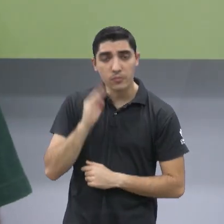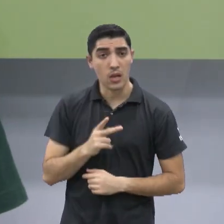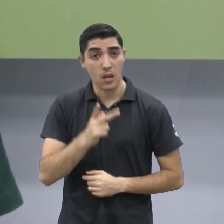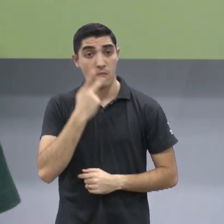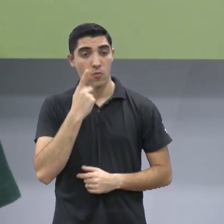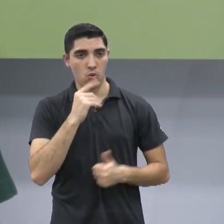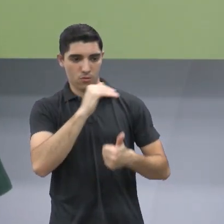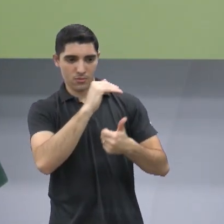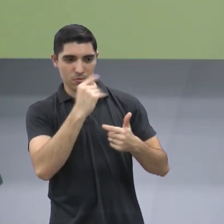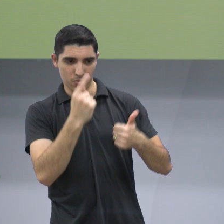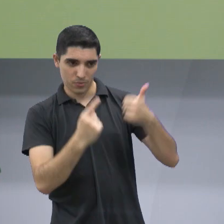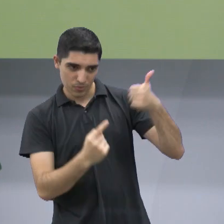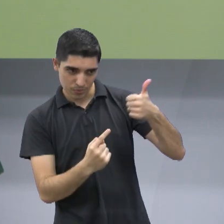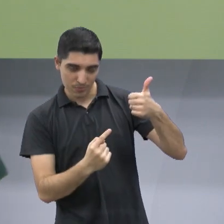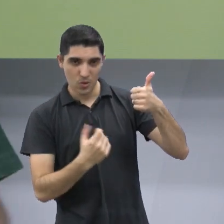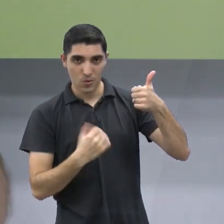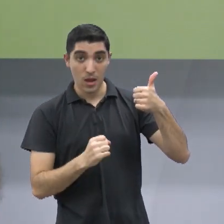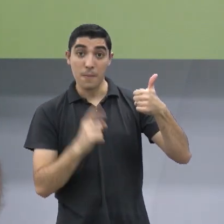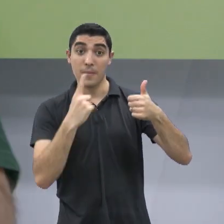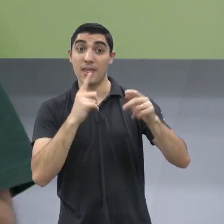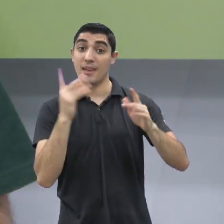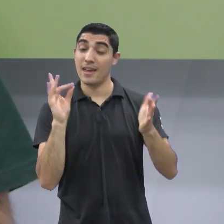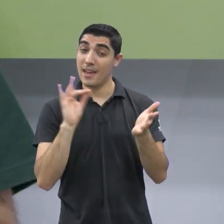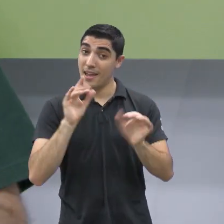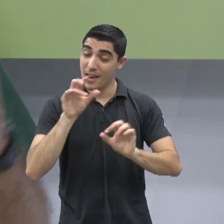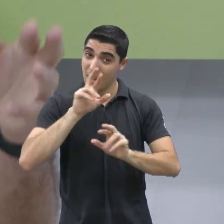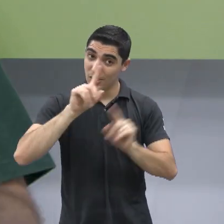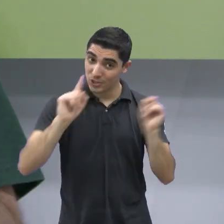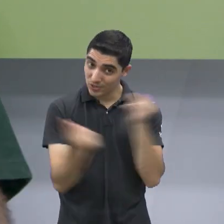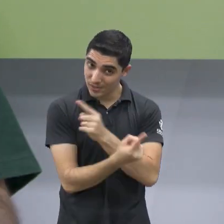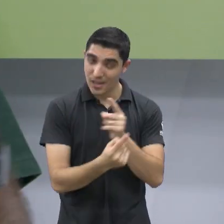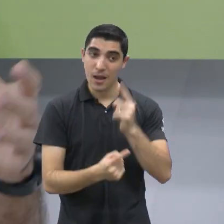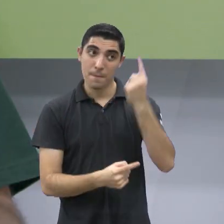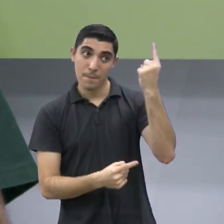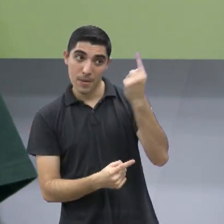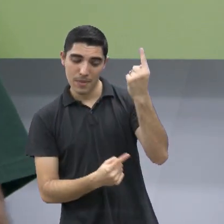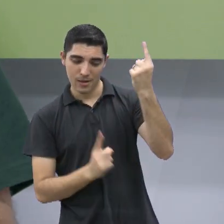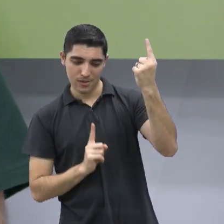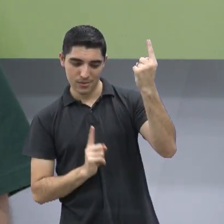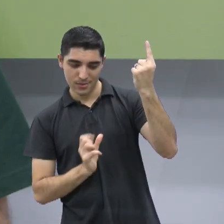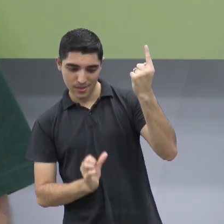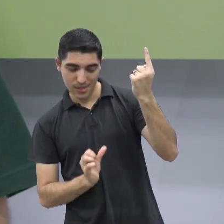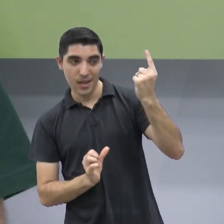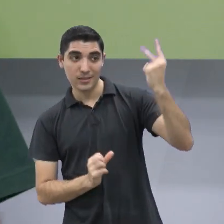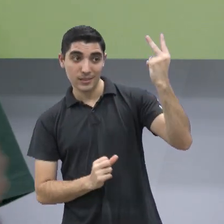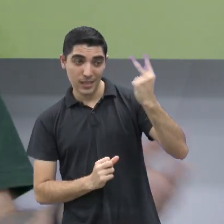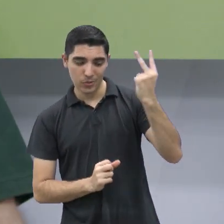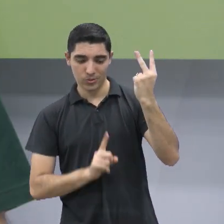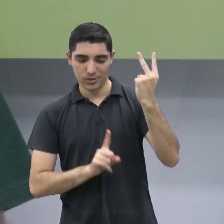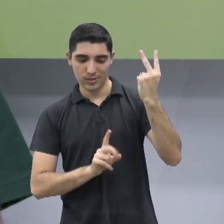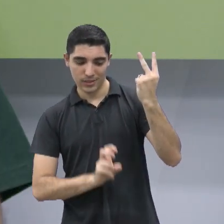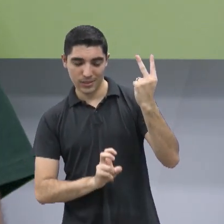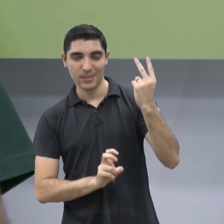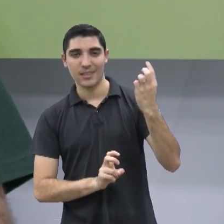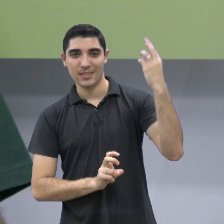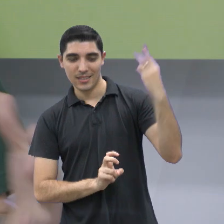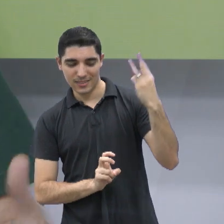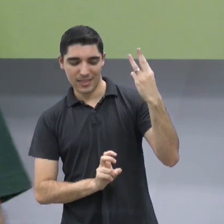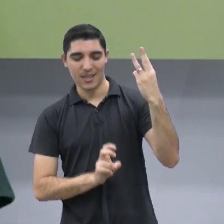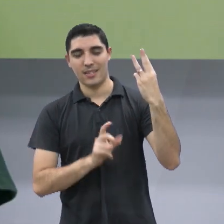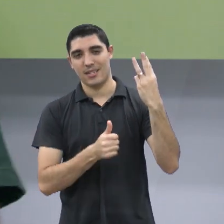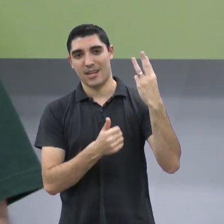Primeiro é o primeiro contra o 16º, que verdade. É o confronto. Mas nessa aí não tem como escapar, né? Se passar das 8º,